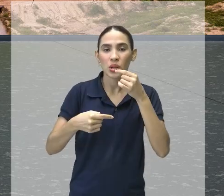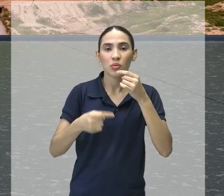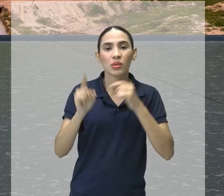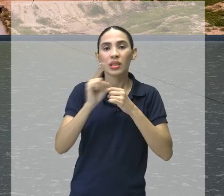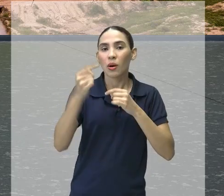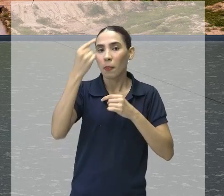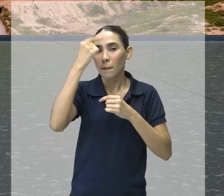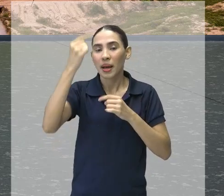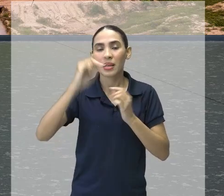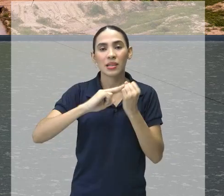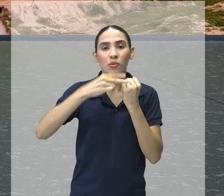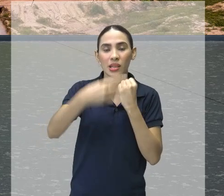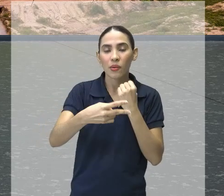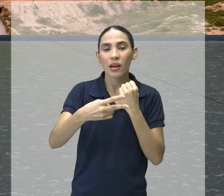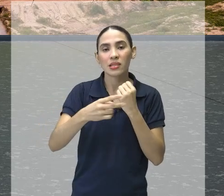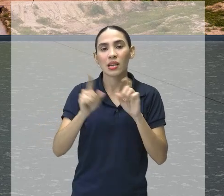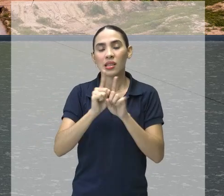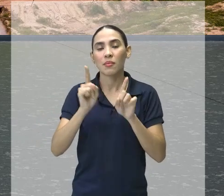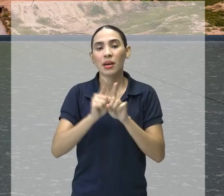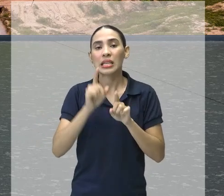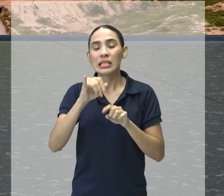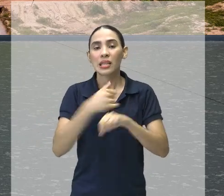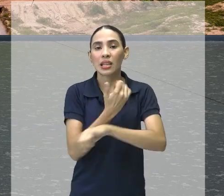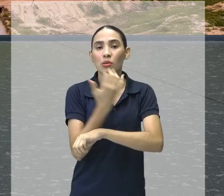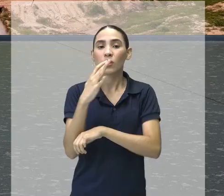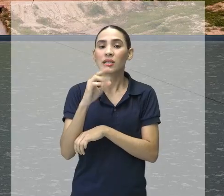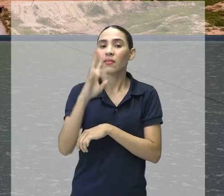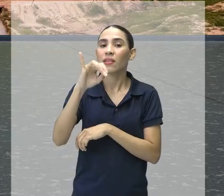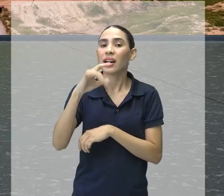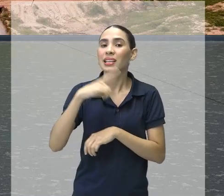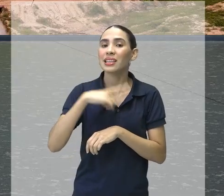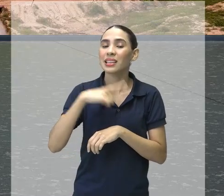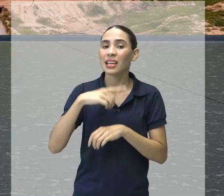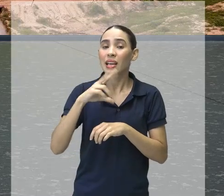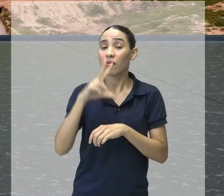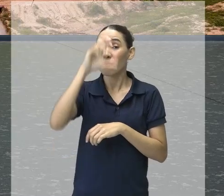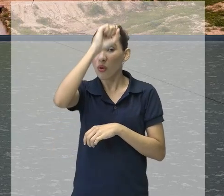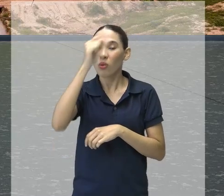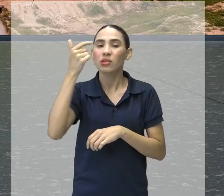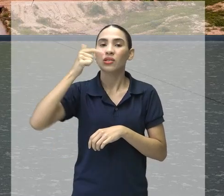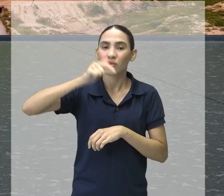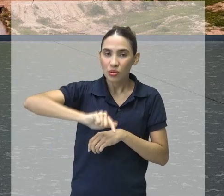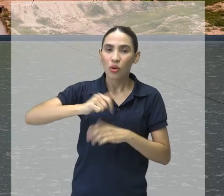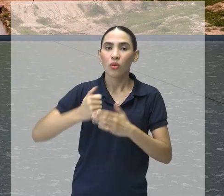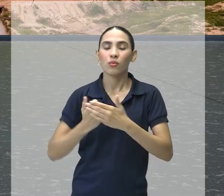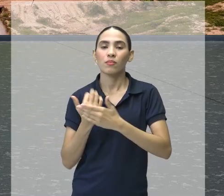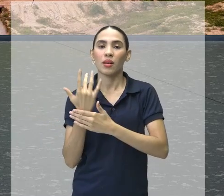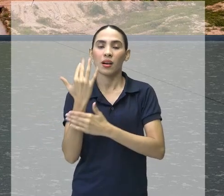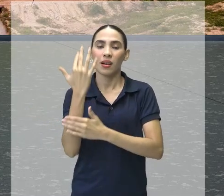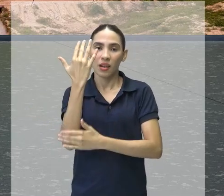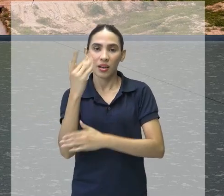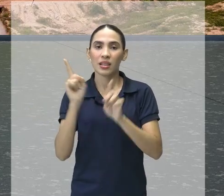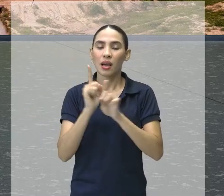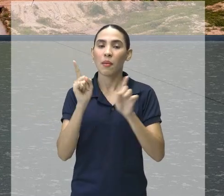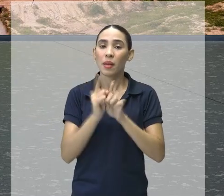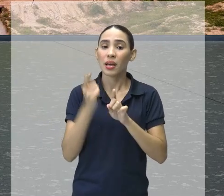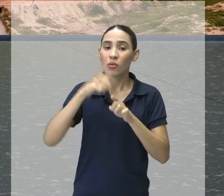nas consequências e se a natureza vai ter forças para se reconstituir